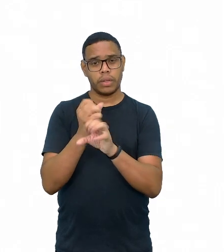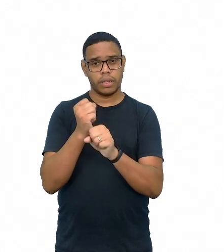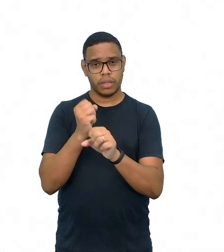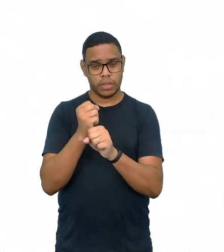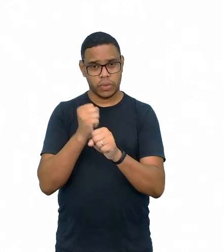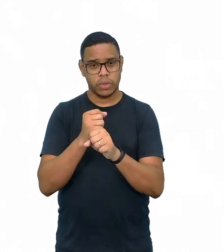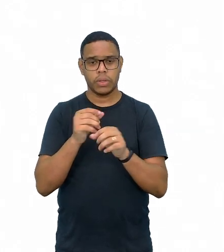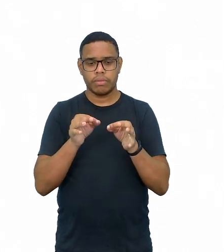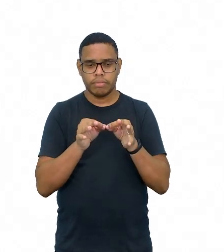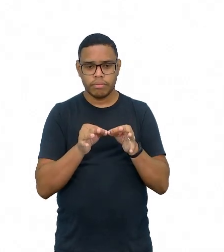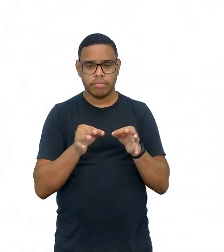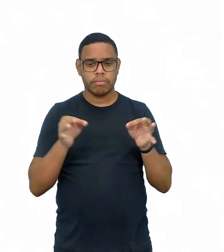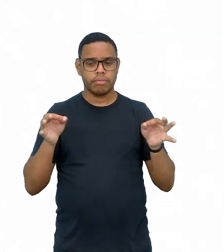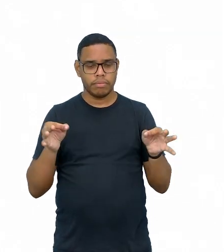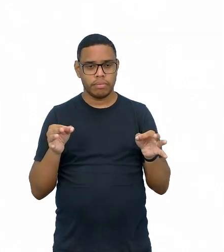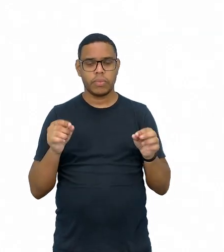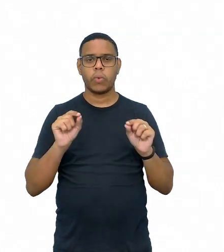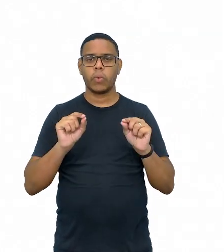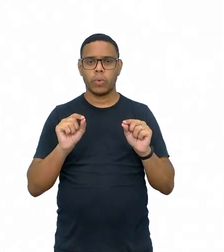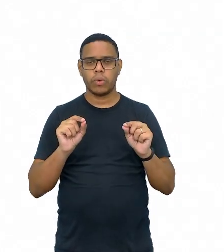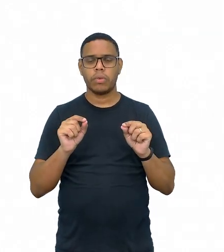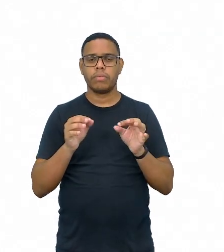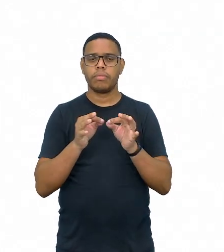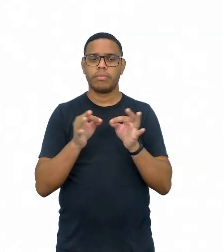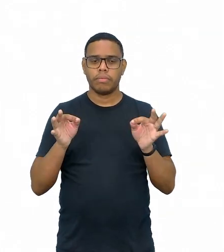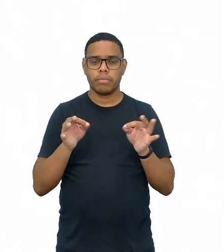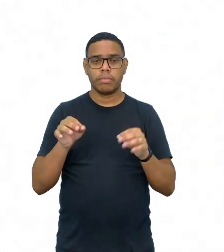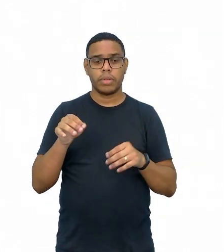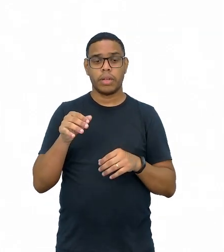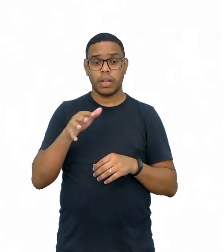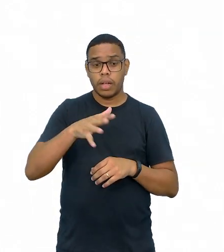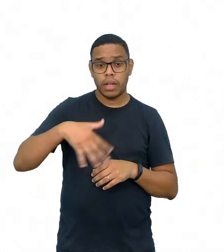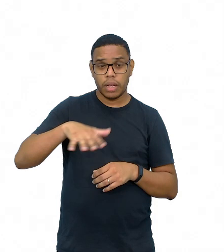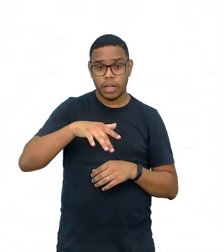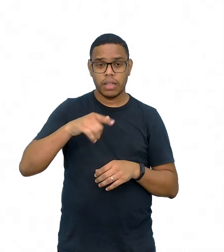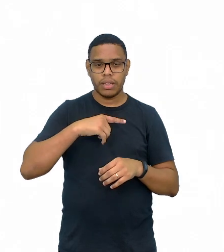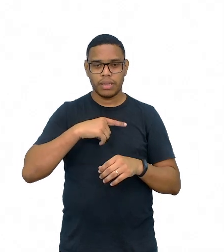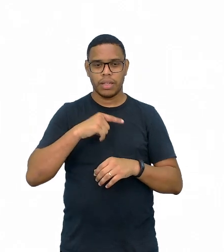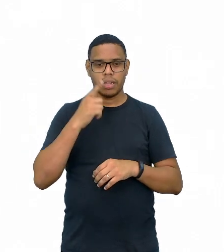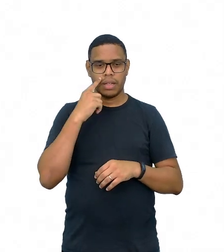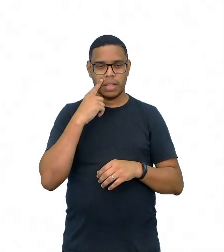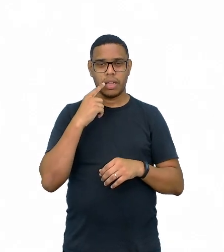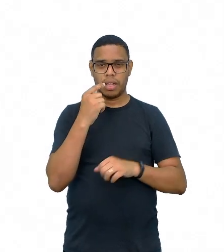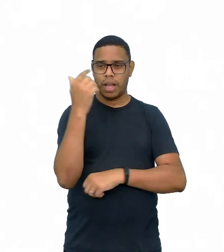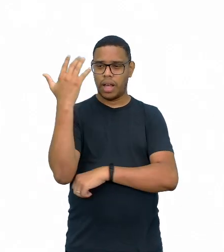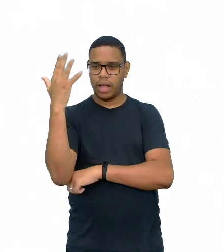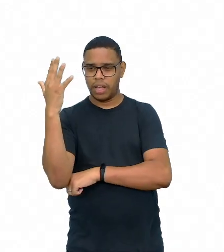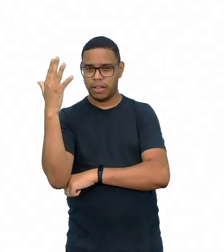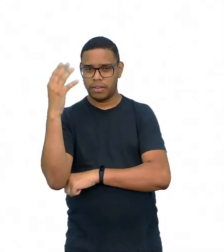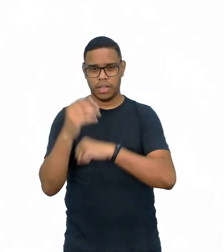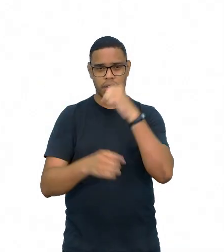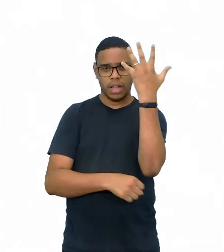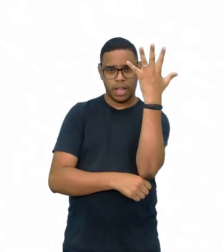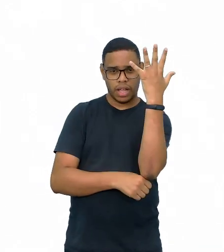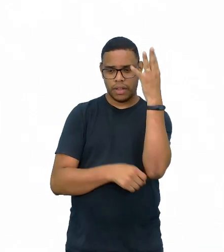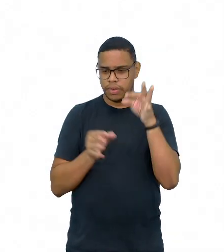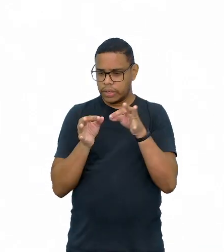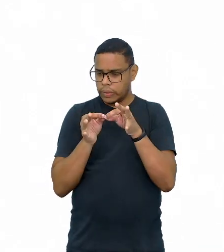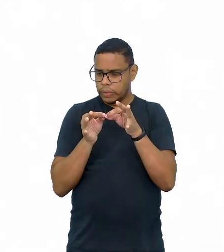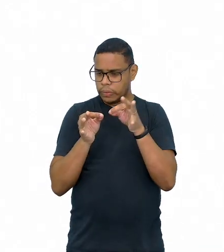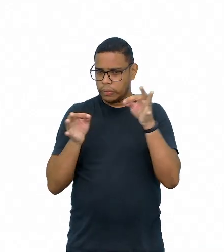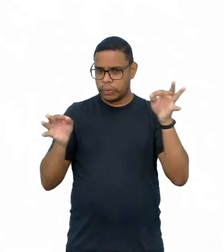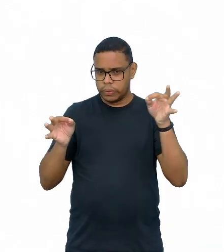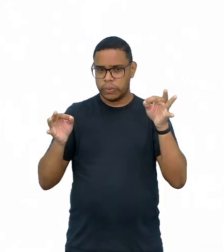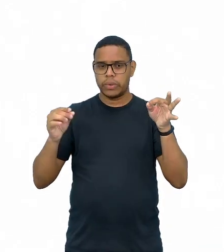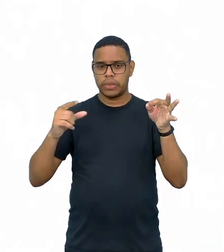a distância, né, de uma árvore a outra, onde eu tenho um rio que passa, né, no